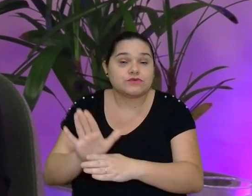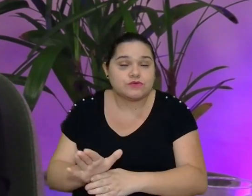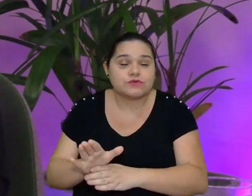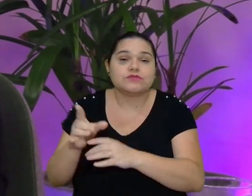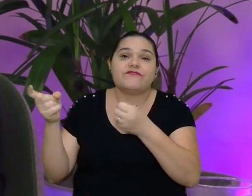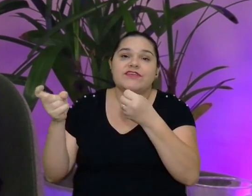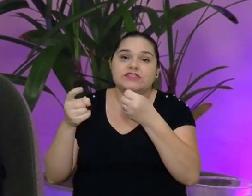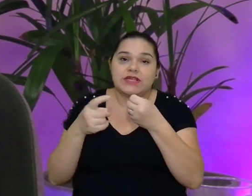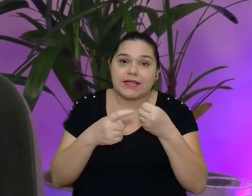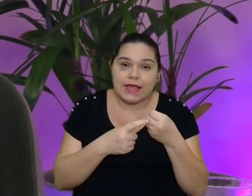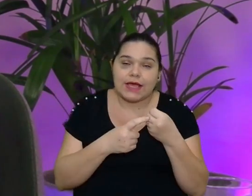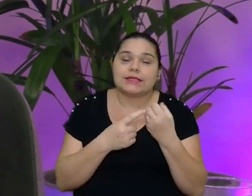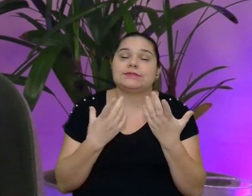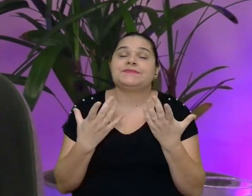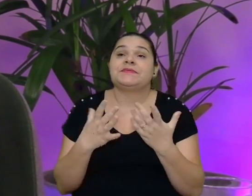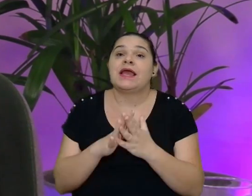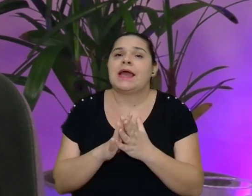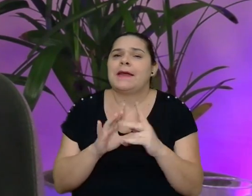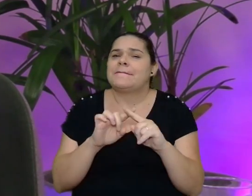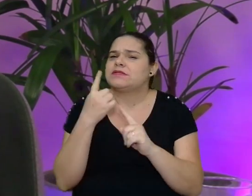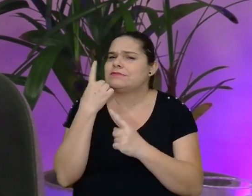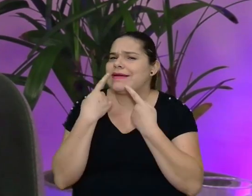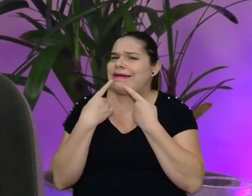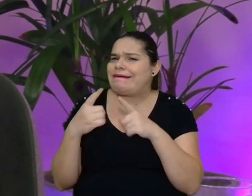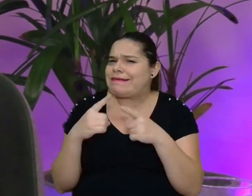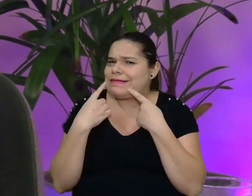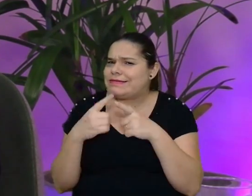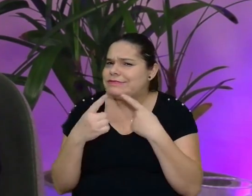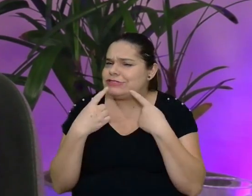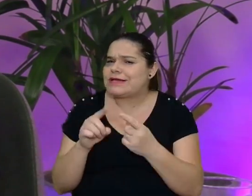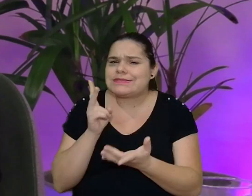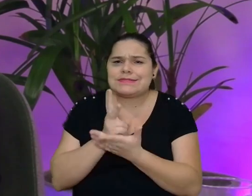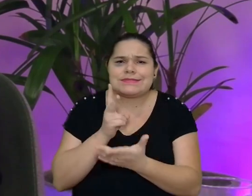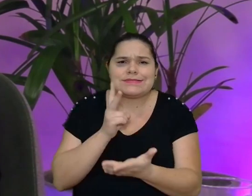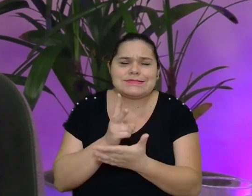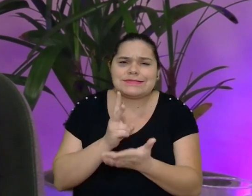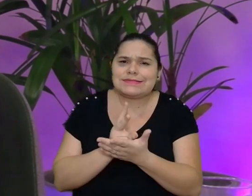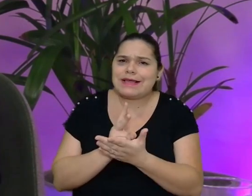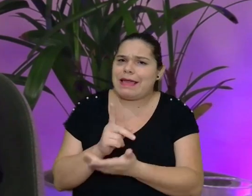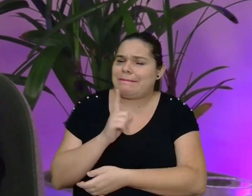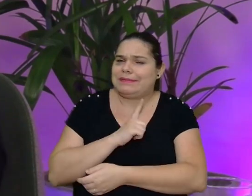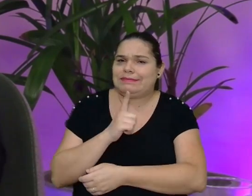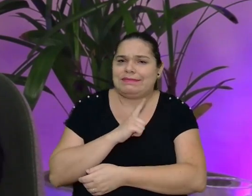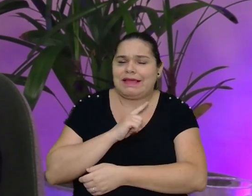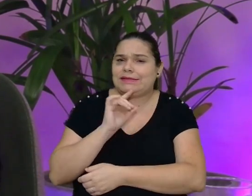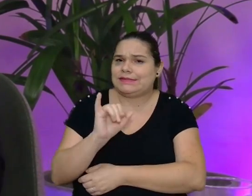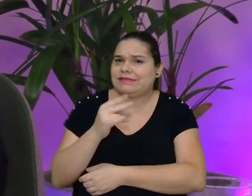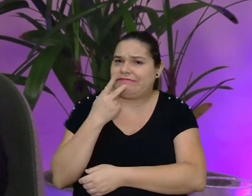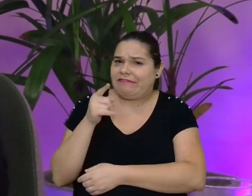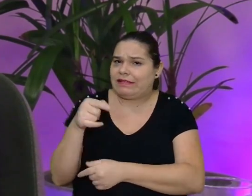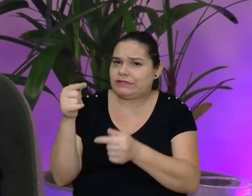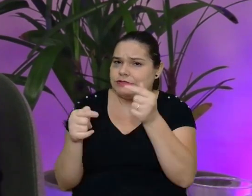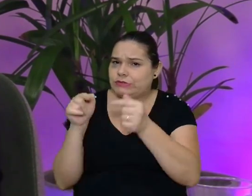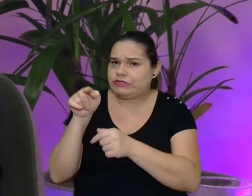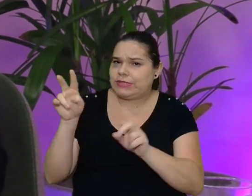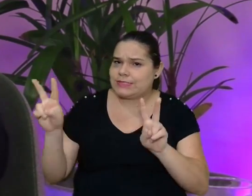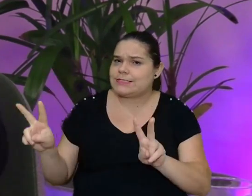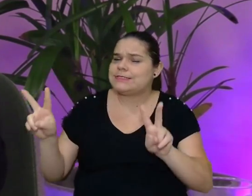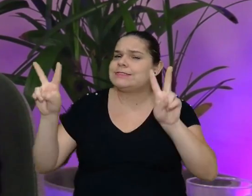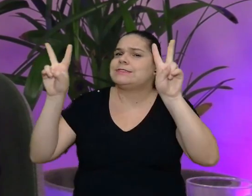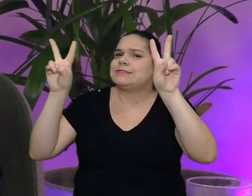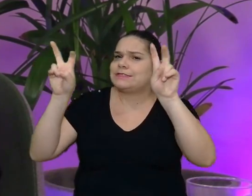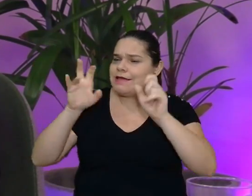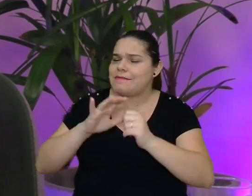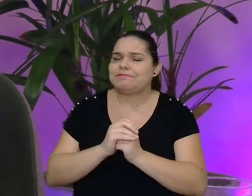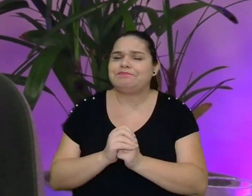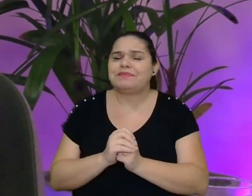também. Mas uma crítica que a gente ouve muito, quando principalmente a gente fala desse tema, fala que as empresas estão investindo, oferecendo benefícios de fertilidade,